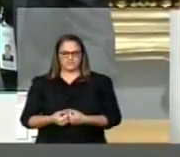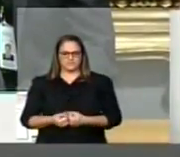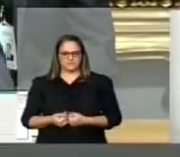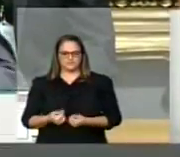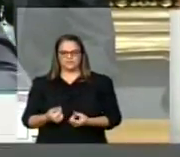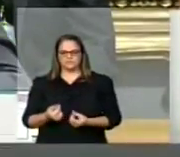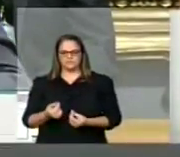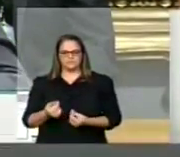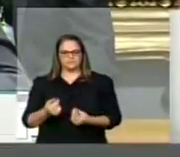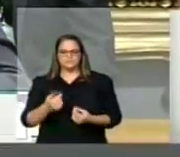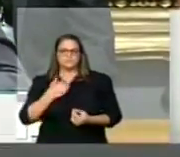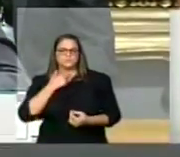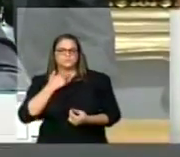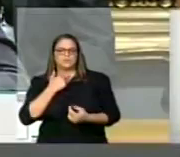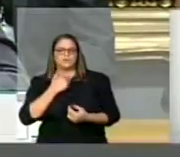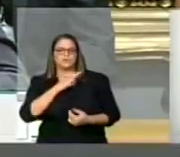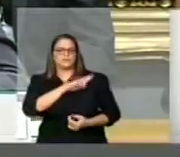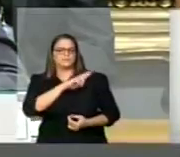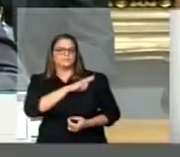transfere.